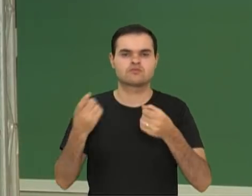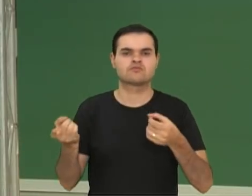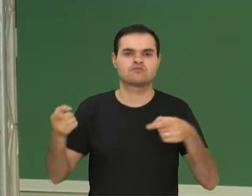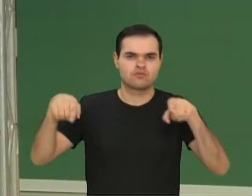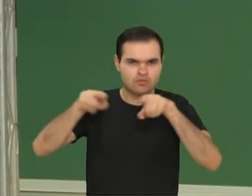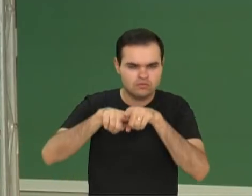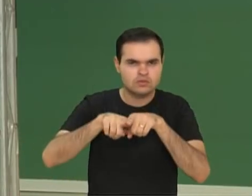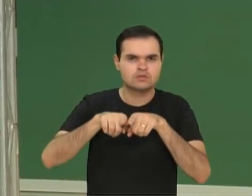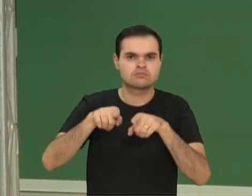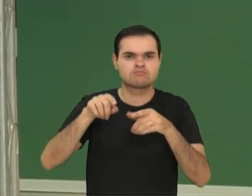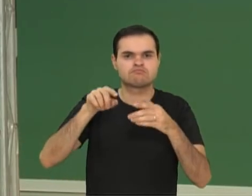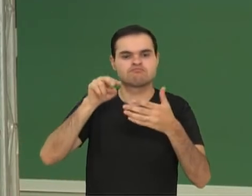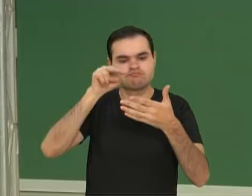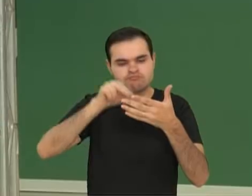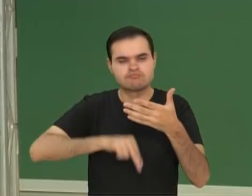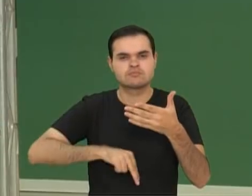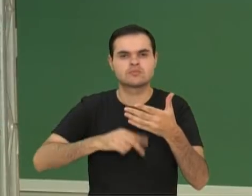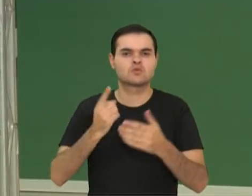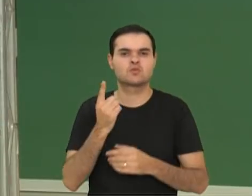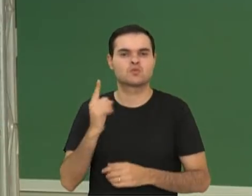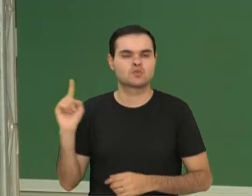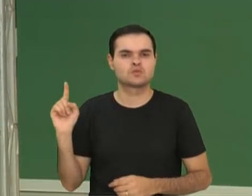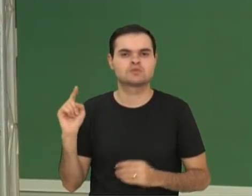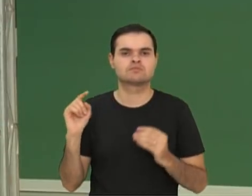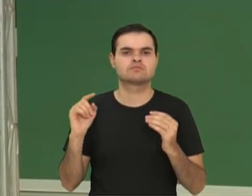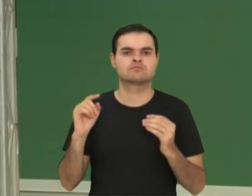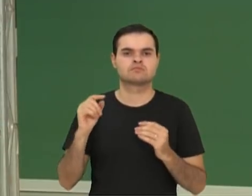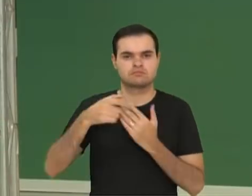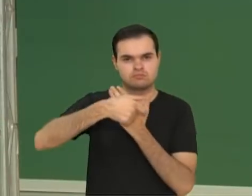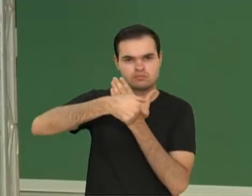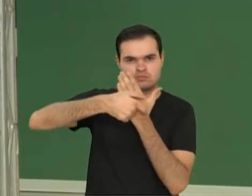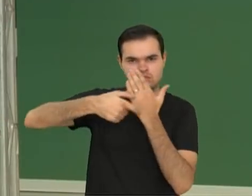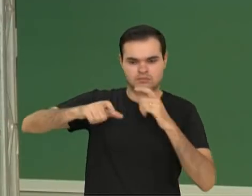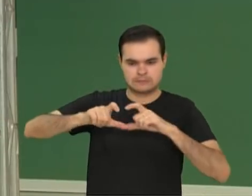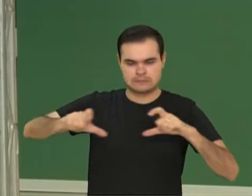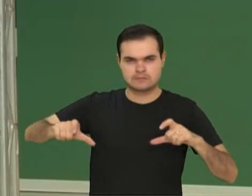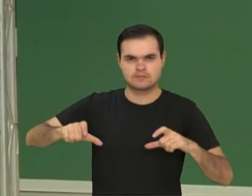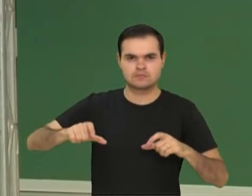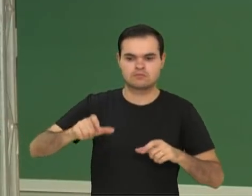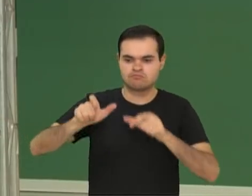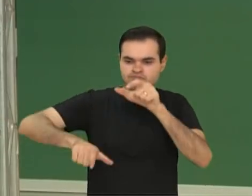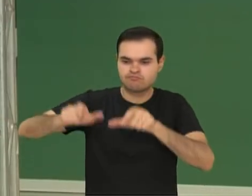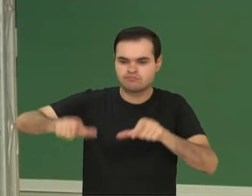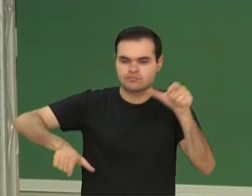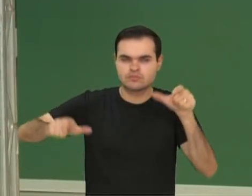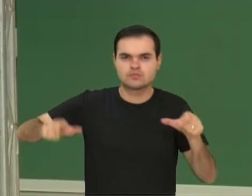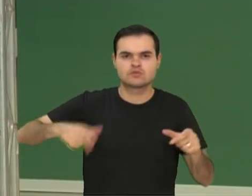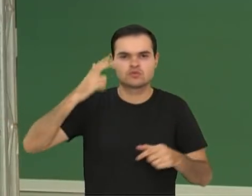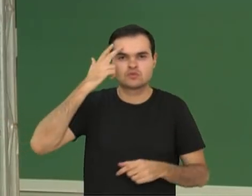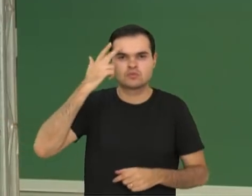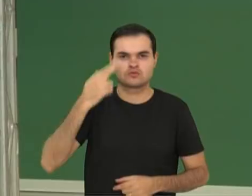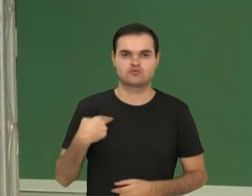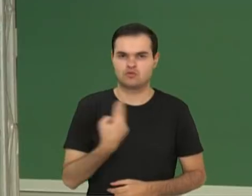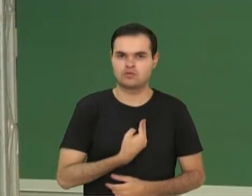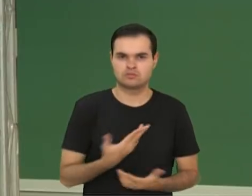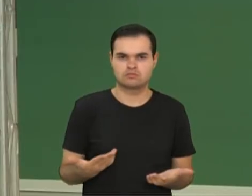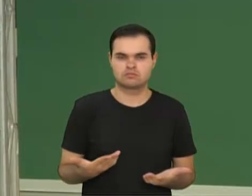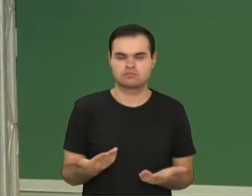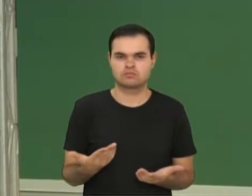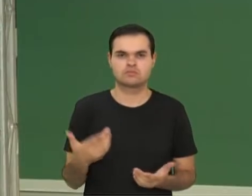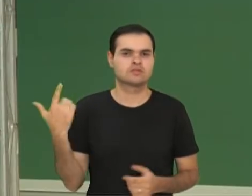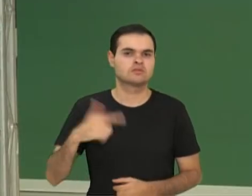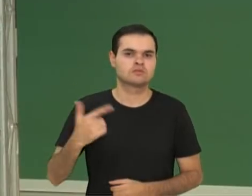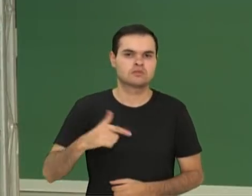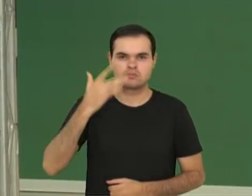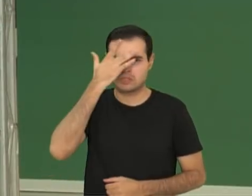slides. No último parágrafo, o autor, ele cita que pessoas comuns, nós, não temos